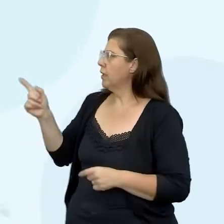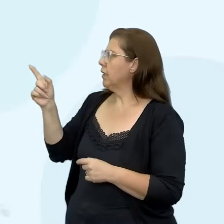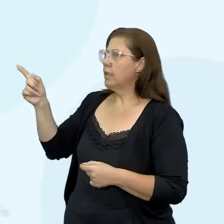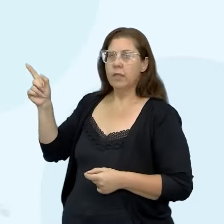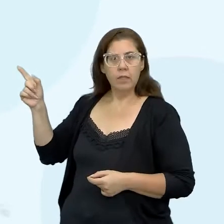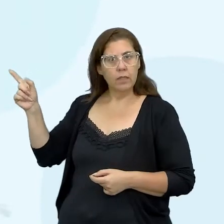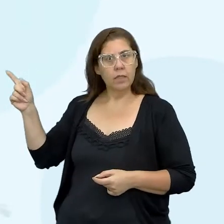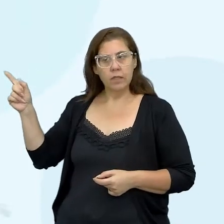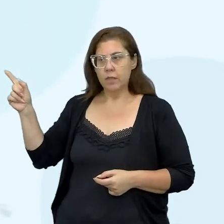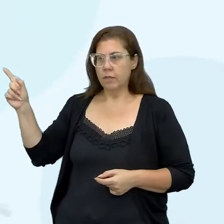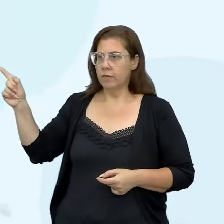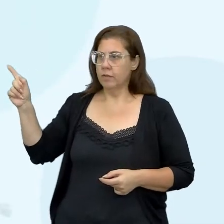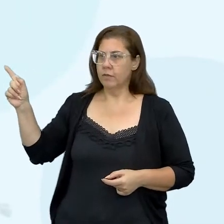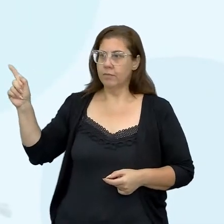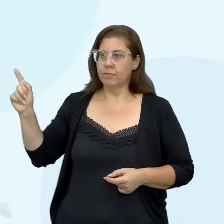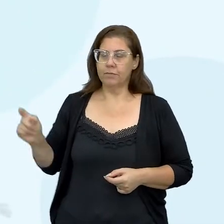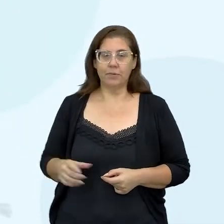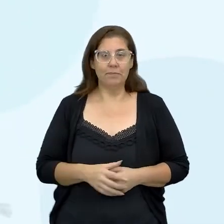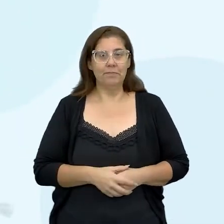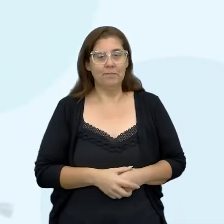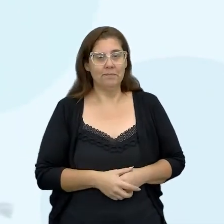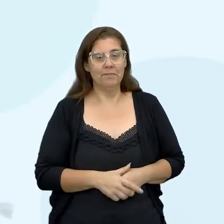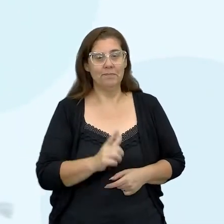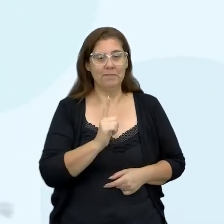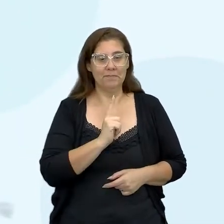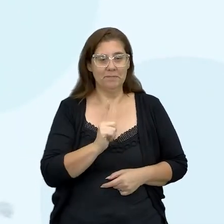questão aí para refletir, para a gente